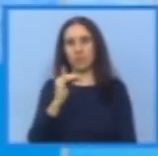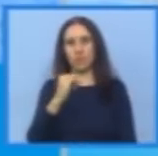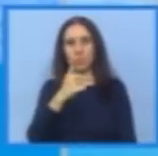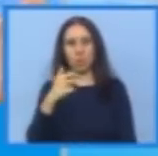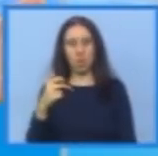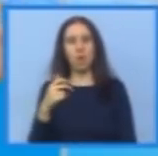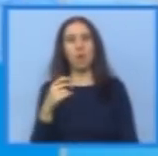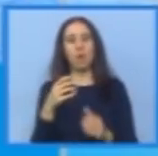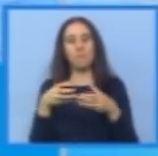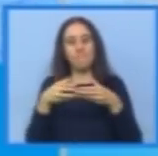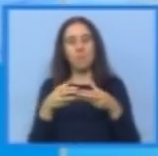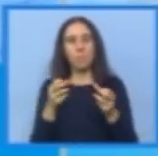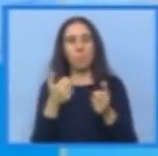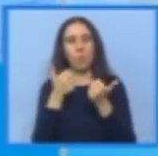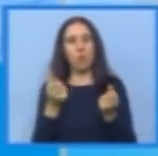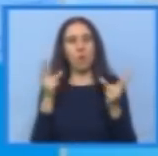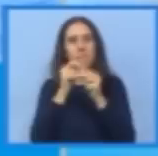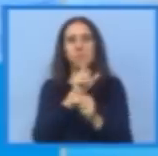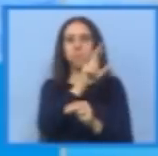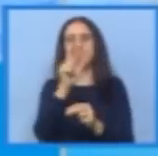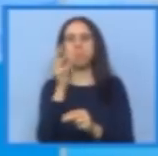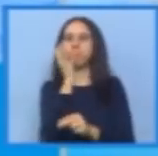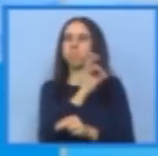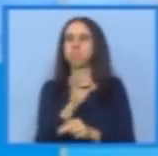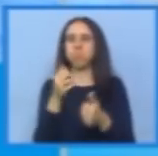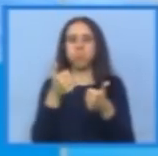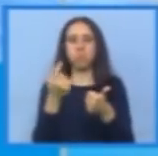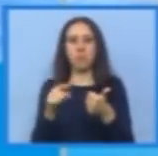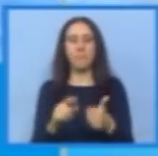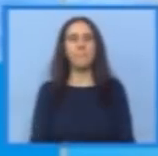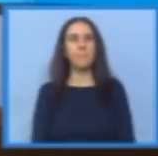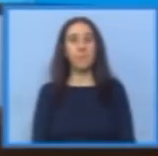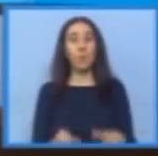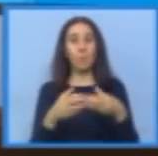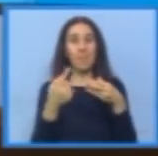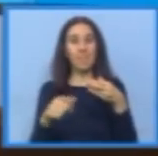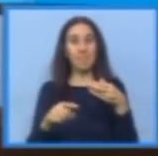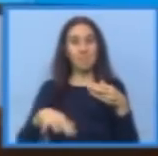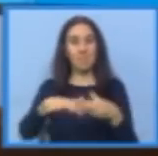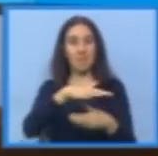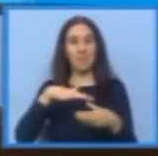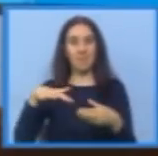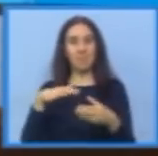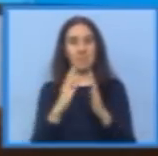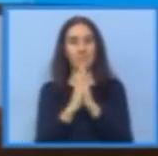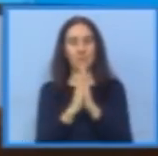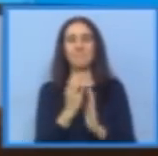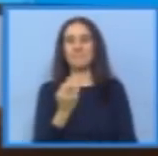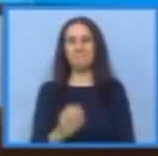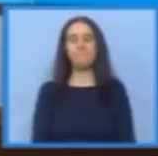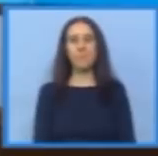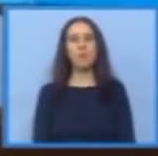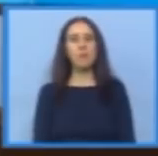dão uma colaboração incrível, ótima, estupenda. Tem lá uma comunidade, não é? Sim. Também nessa paróquia. Como é